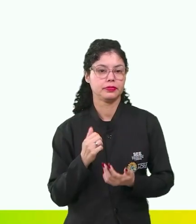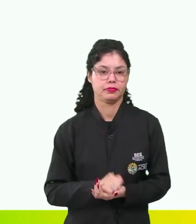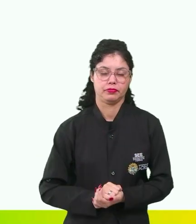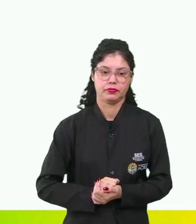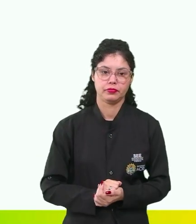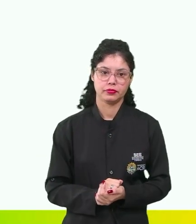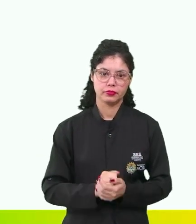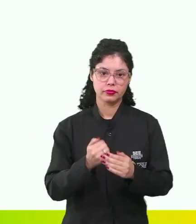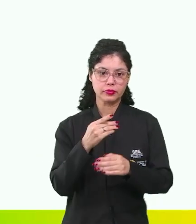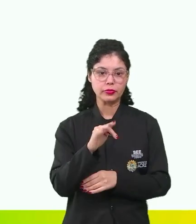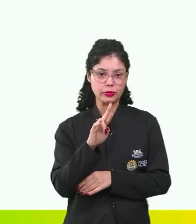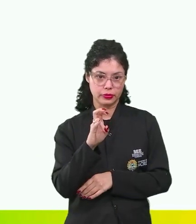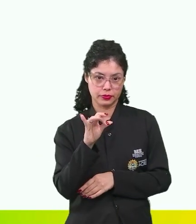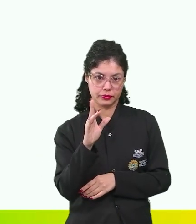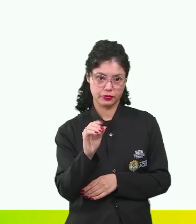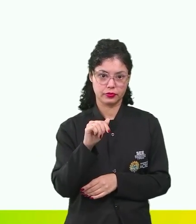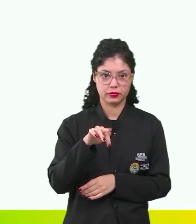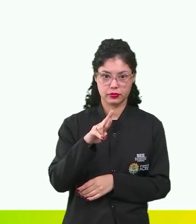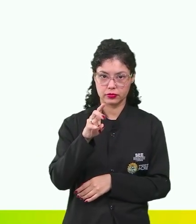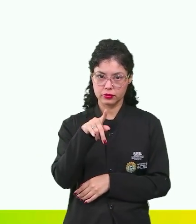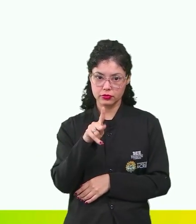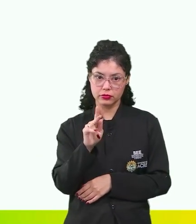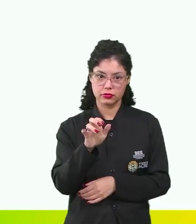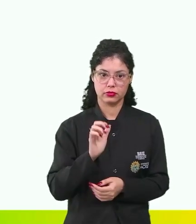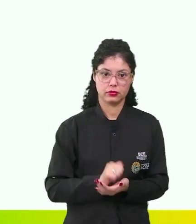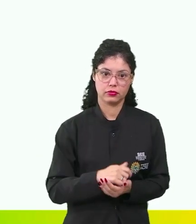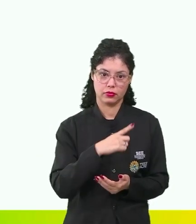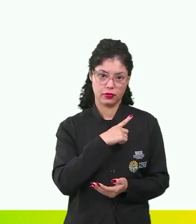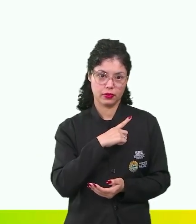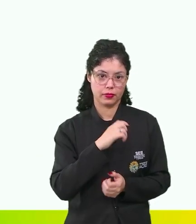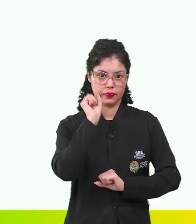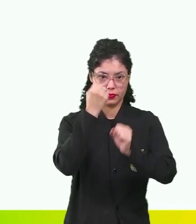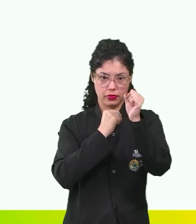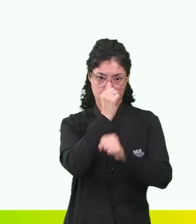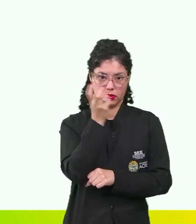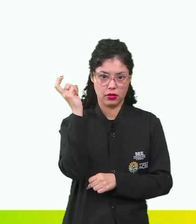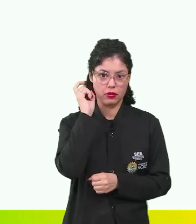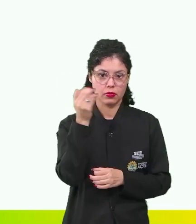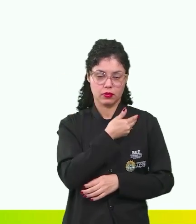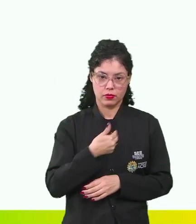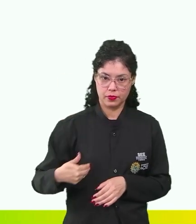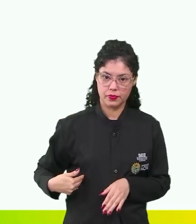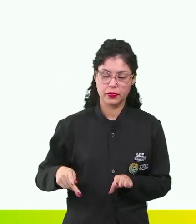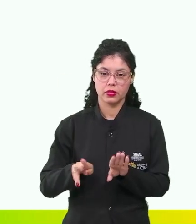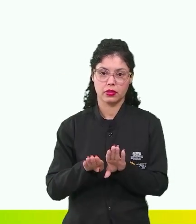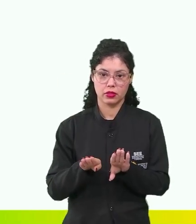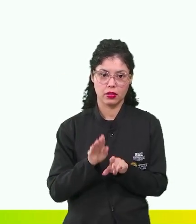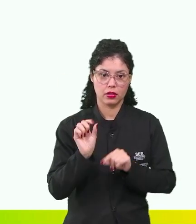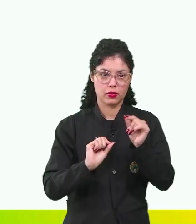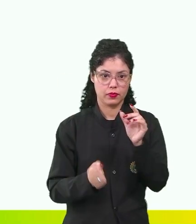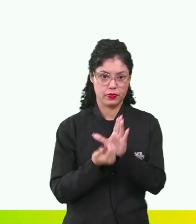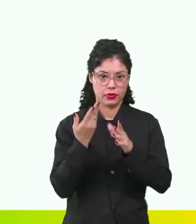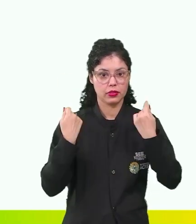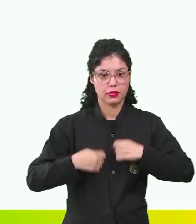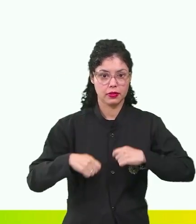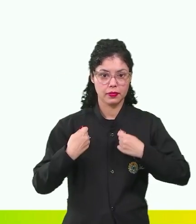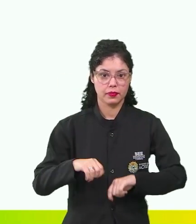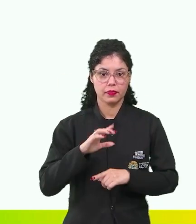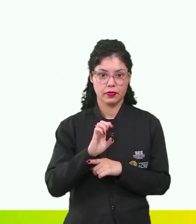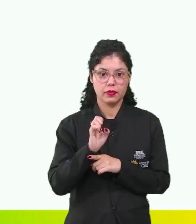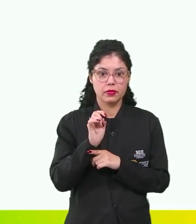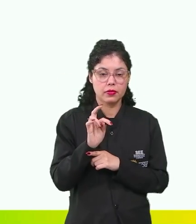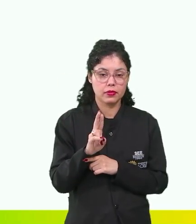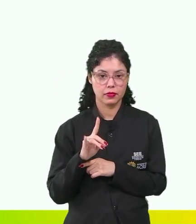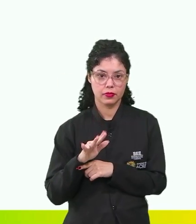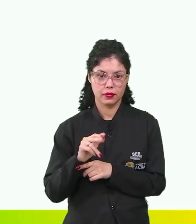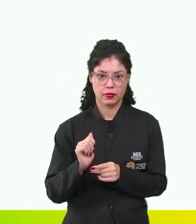Então, publicidade e marketing. A indústria cultural e a publicidade são ferramentas para criar